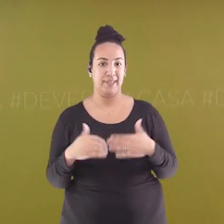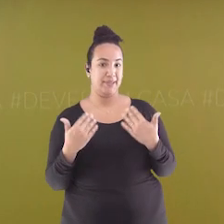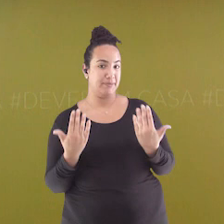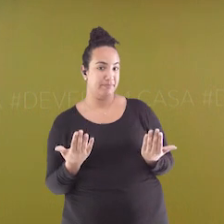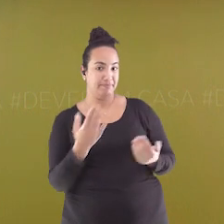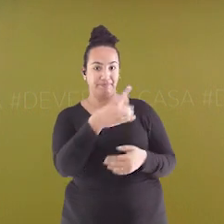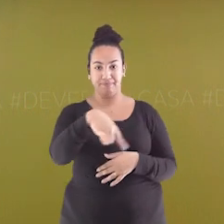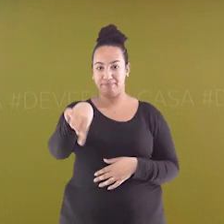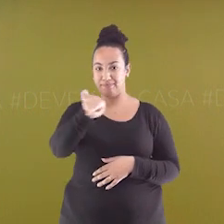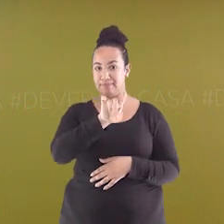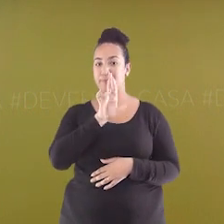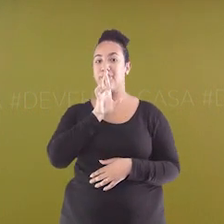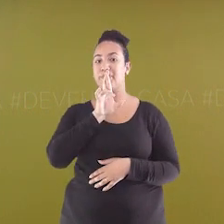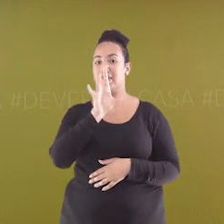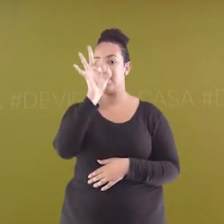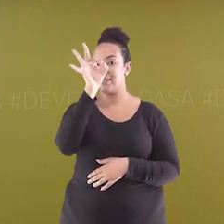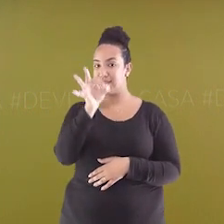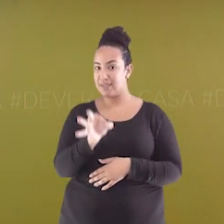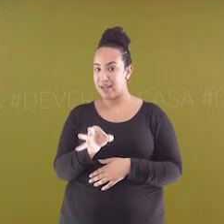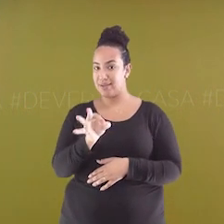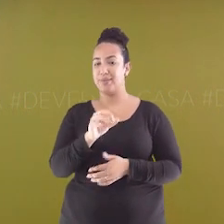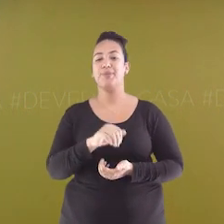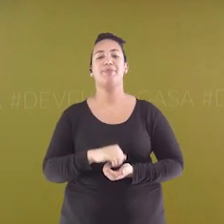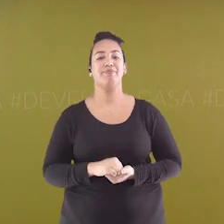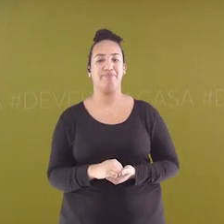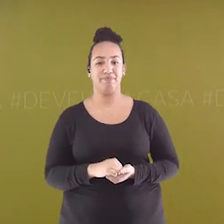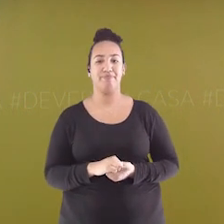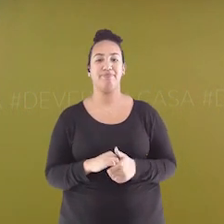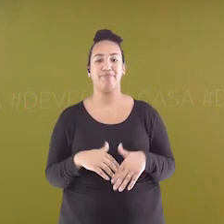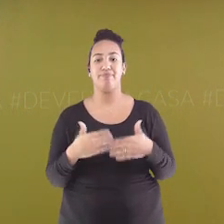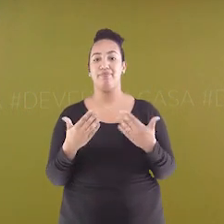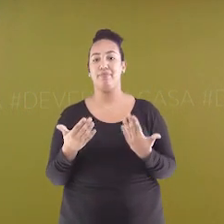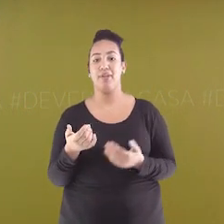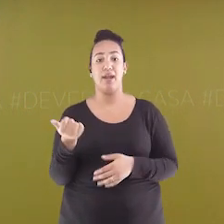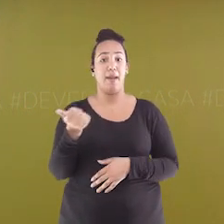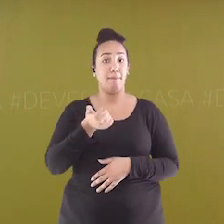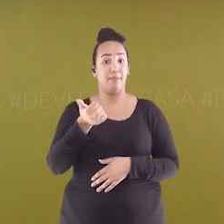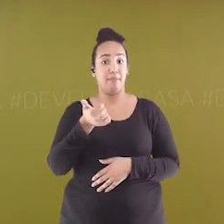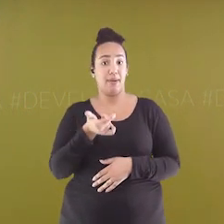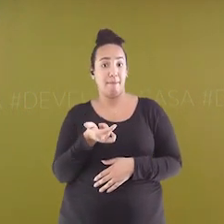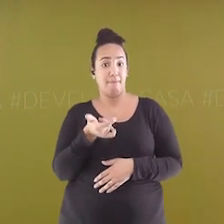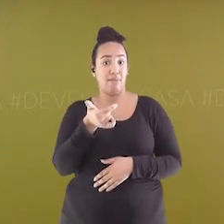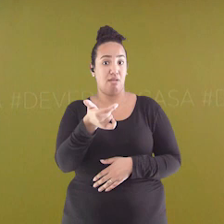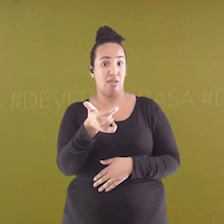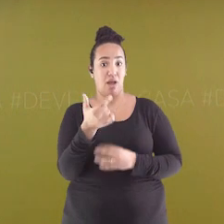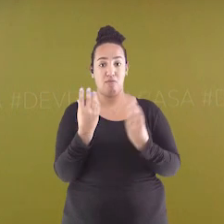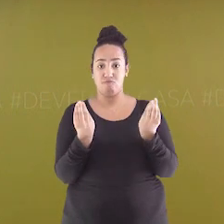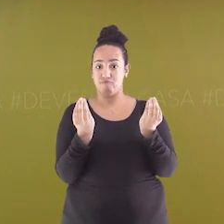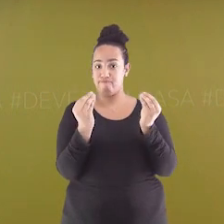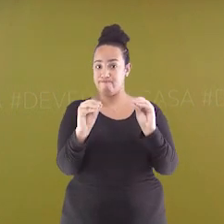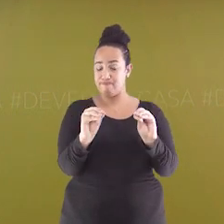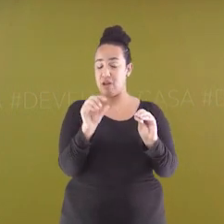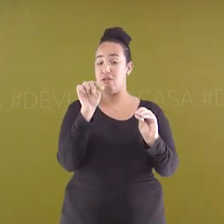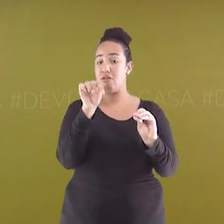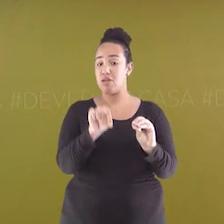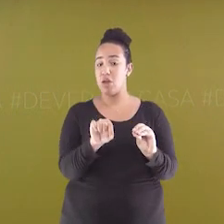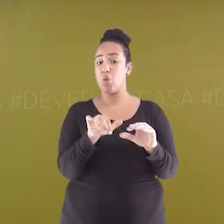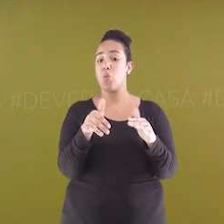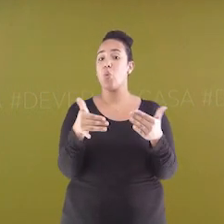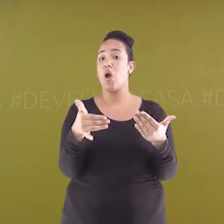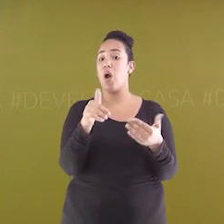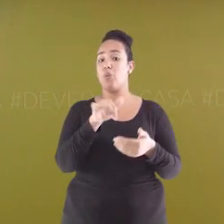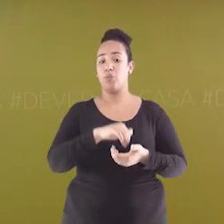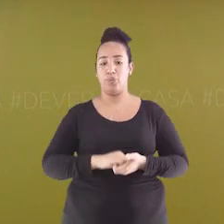Será que vocês acertaram? Bom, a primeira etiqueta que o sapo Jove colou na coisa